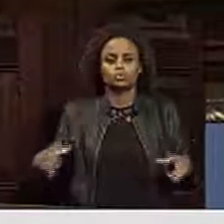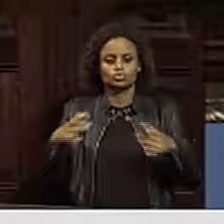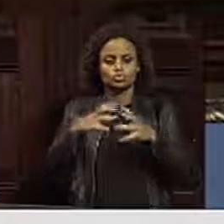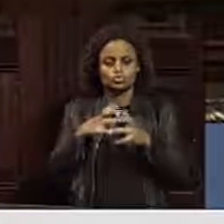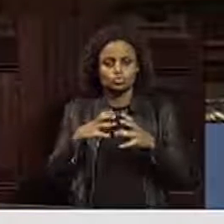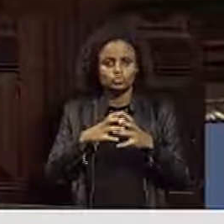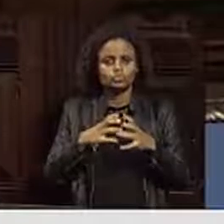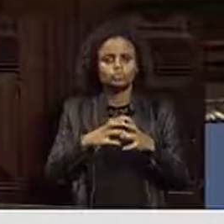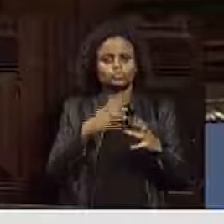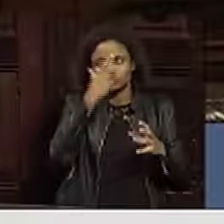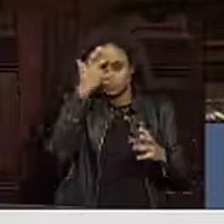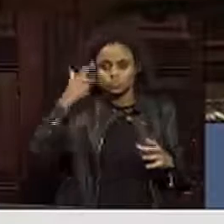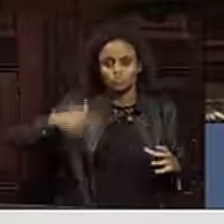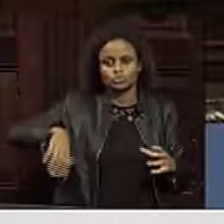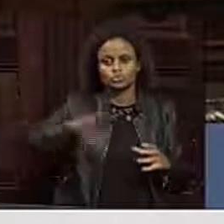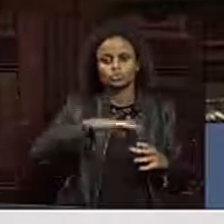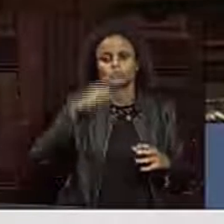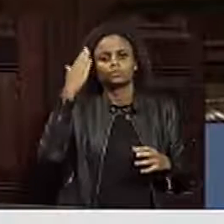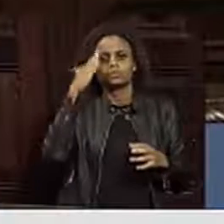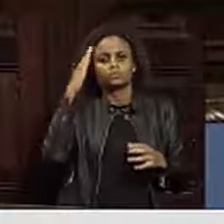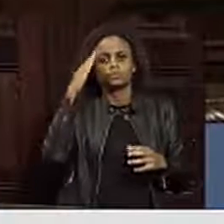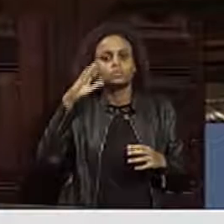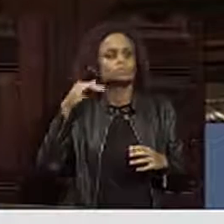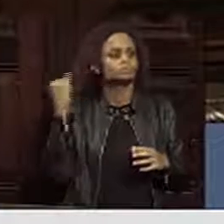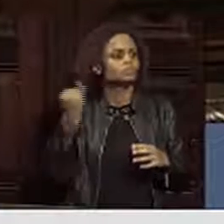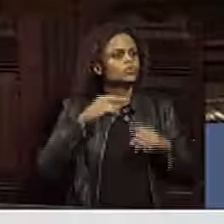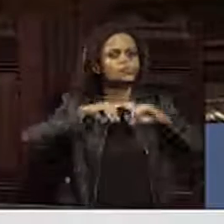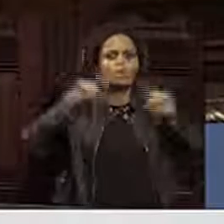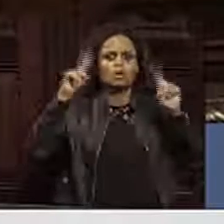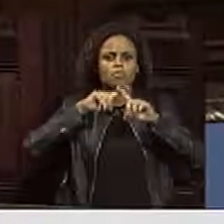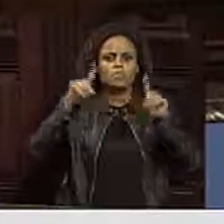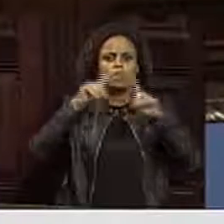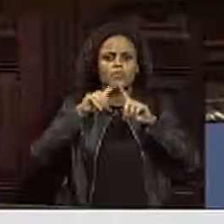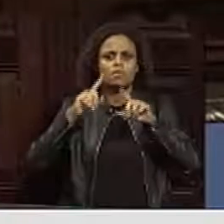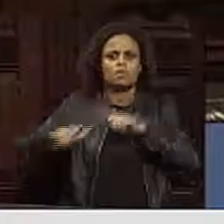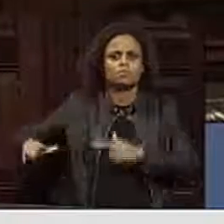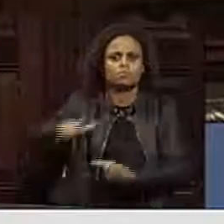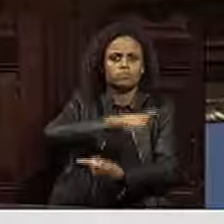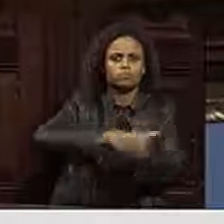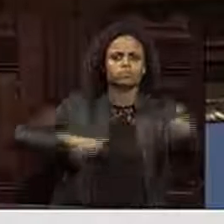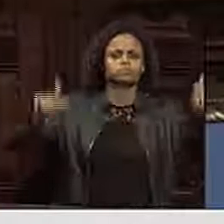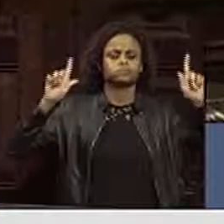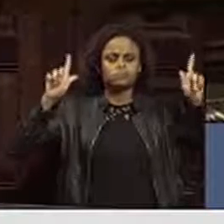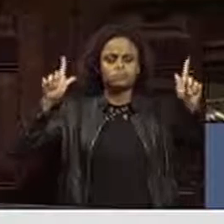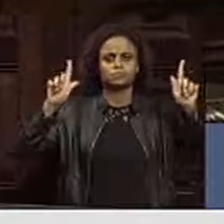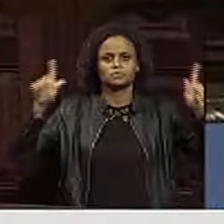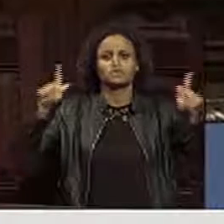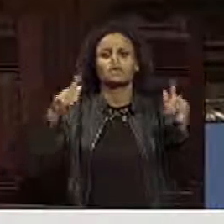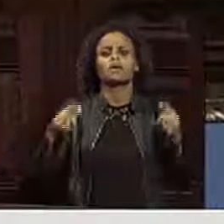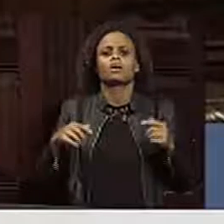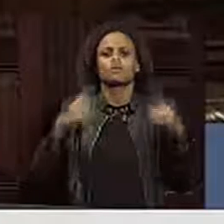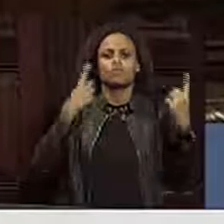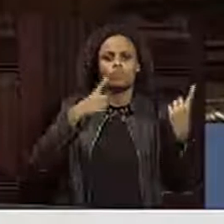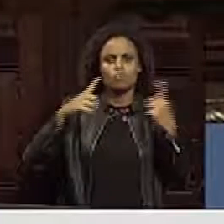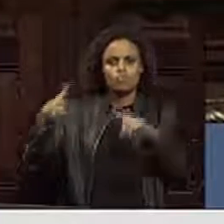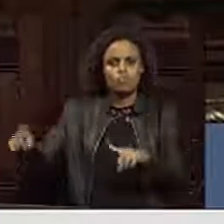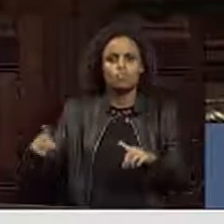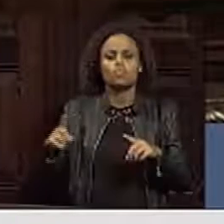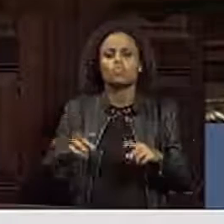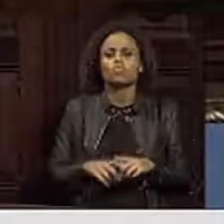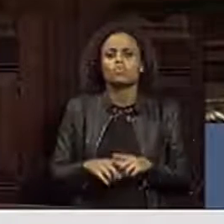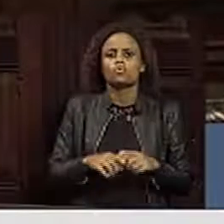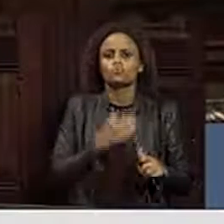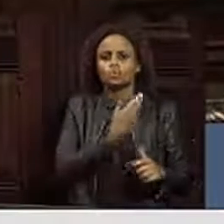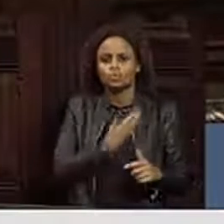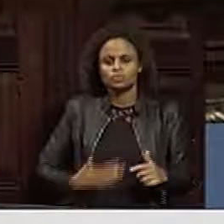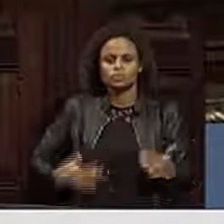entenda que é necessário protestar, é necessário ir contra aquilo que está sendo estabelecido aqui